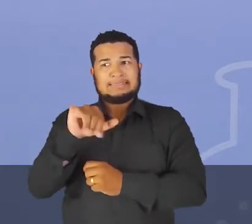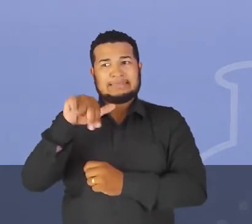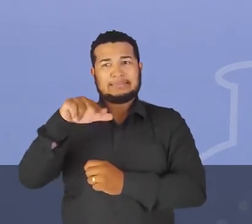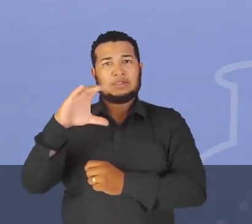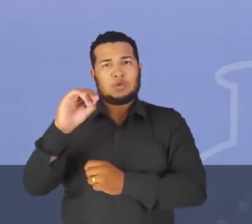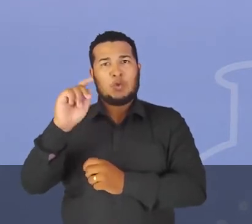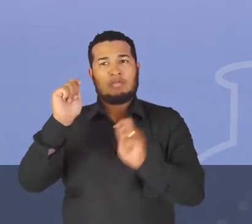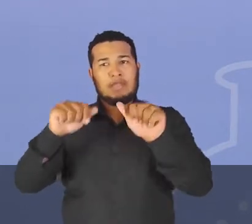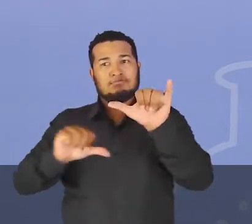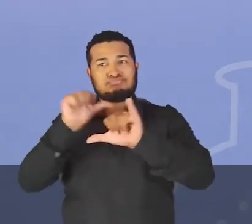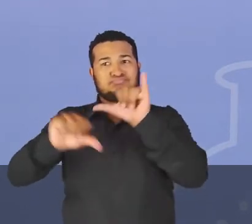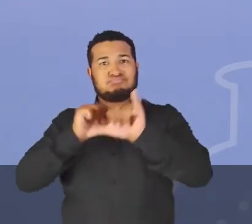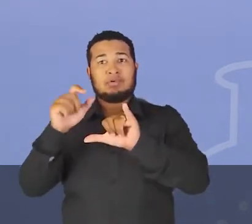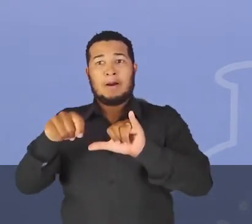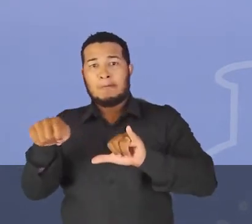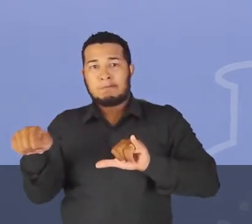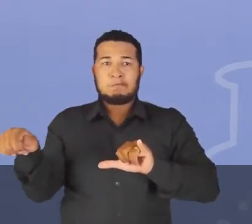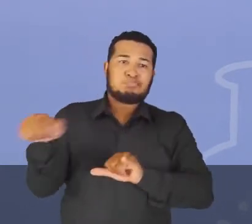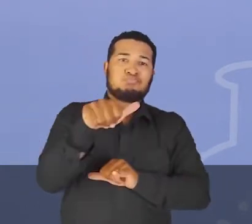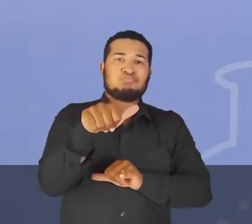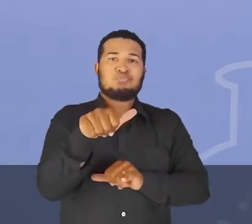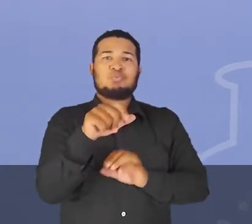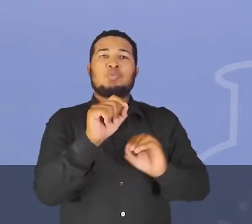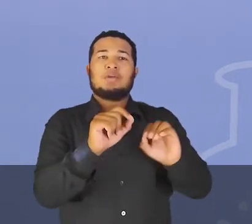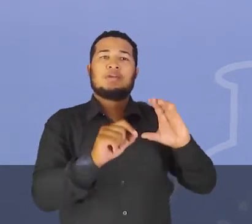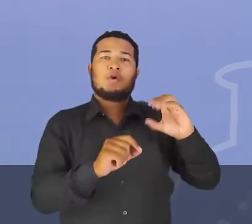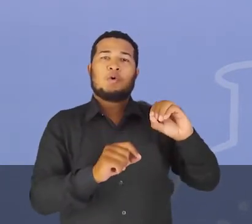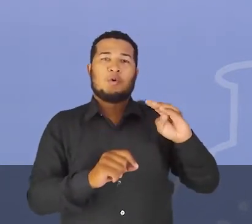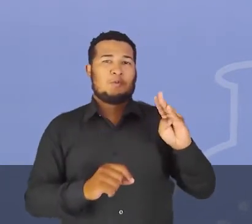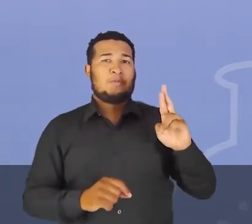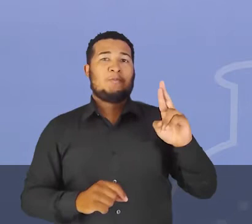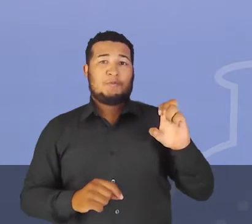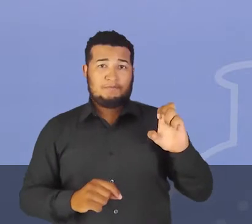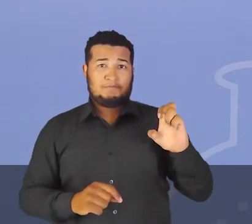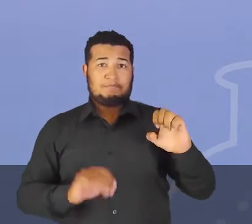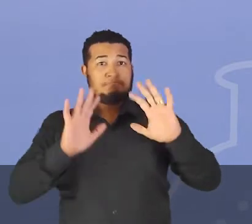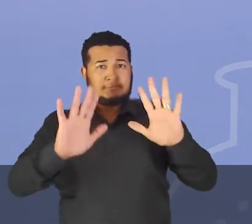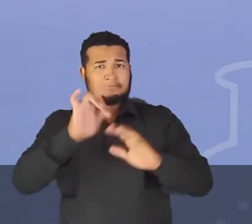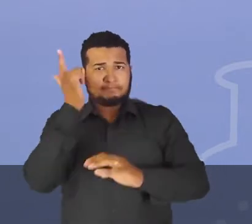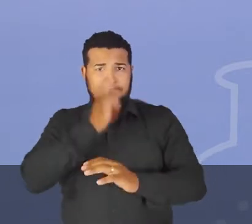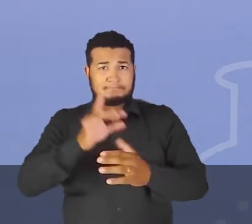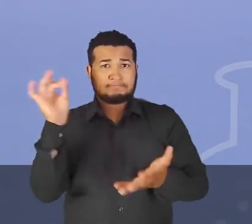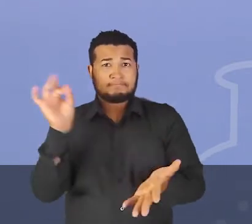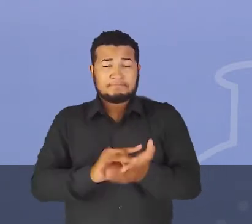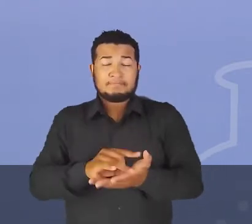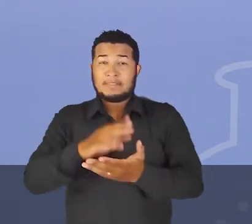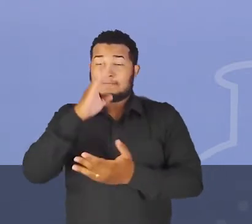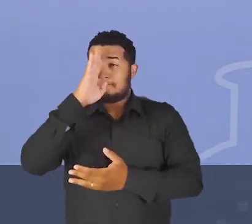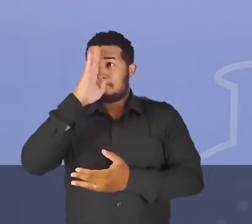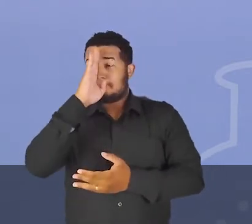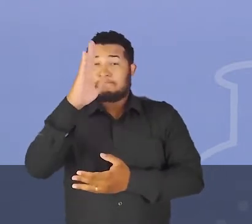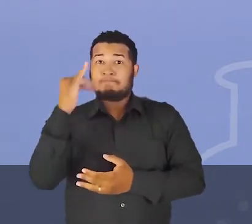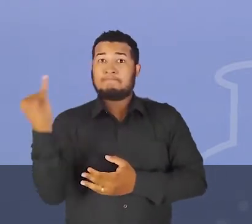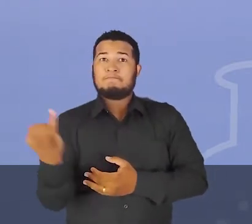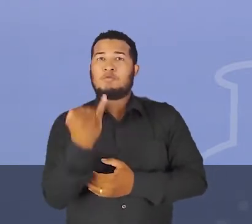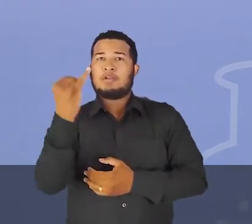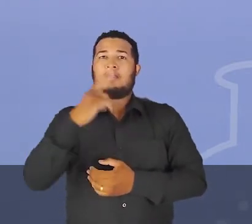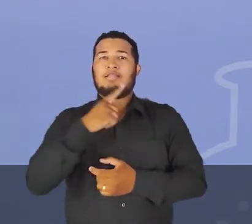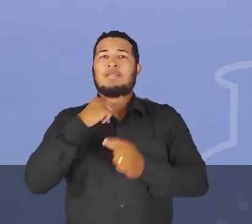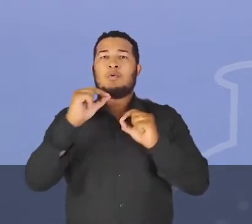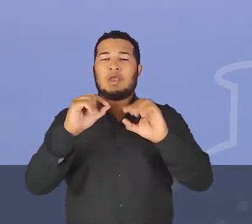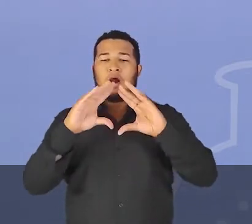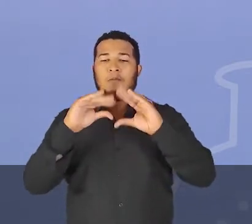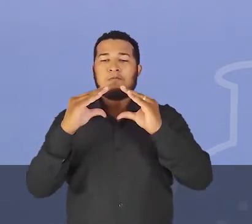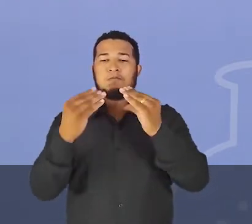ele acaba transferindo elétrons para o metal cobre. Mas, para que isso ocorra, é fundamental que haja esse